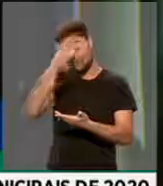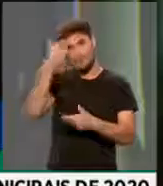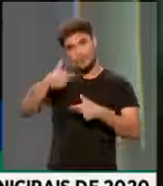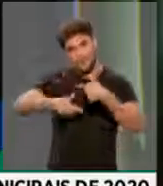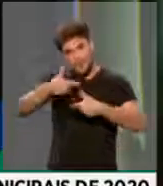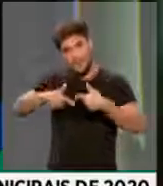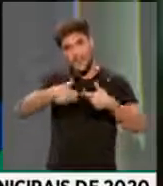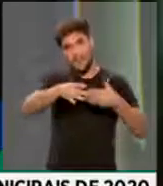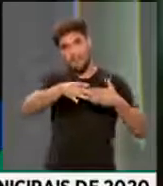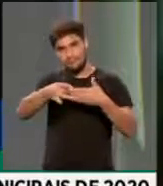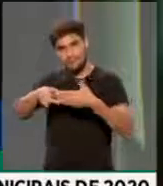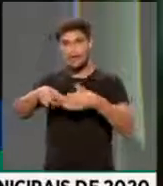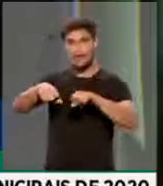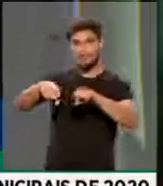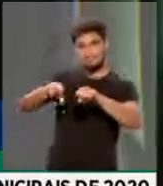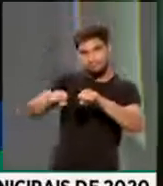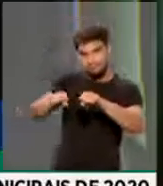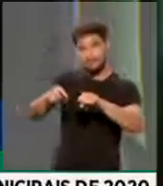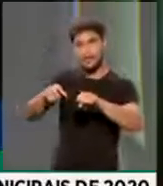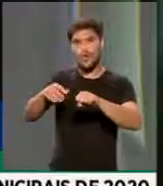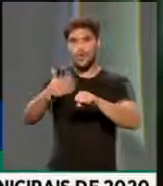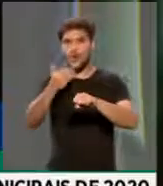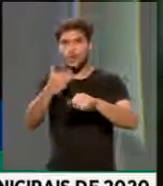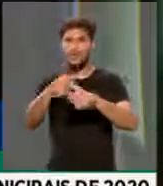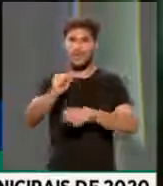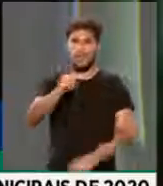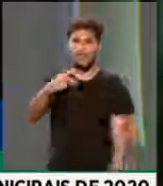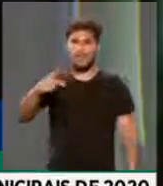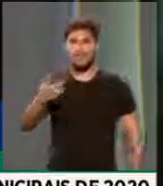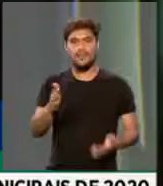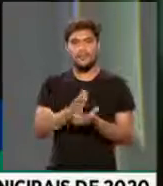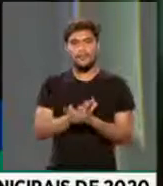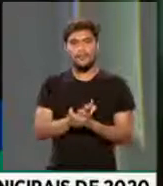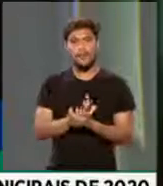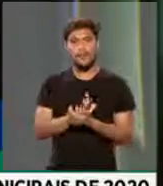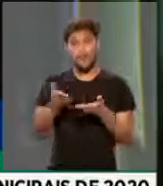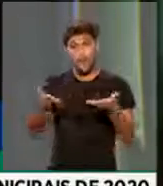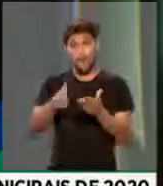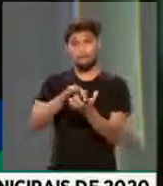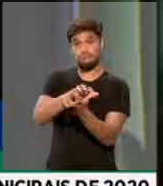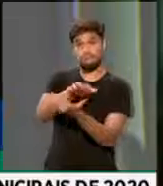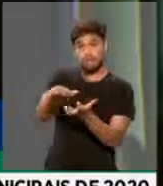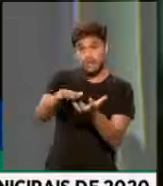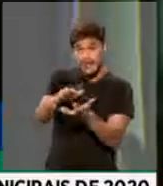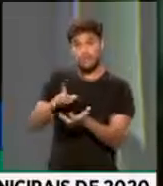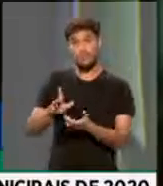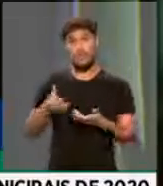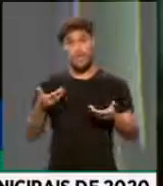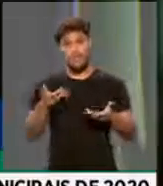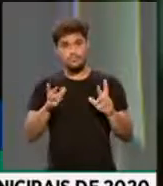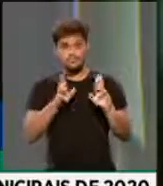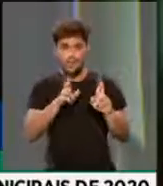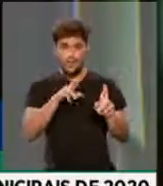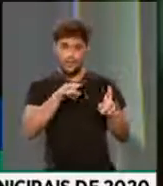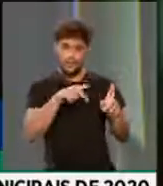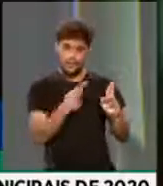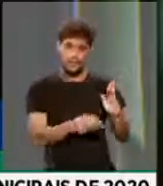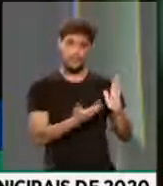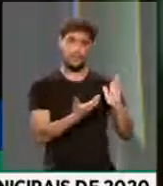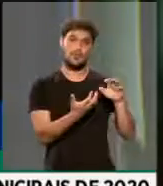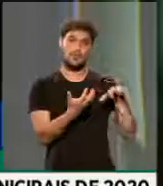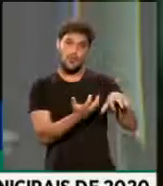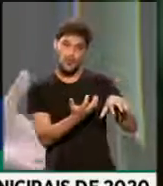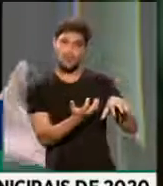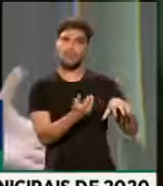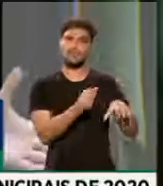de aplicativos que hoje fizeram sua greve, apoiamos essa greve e esperamos que o Congresso demonstre compromisso com a vida